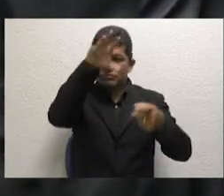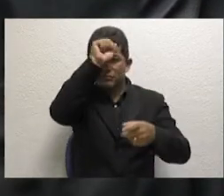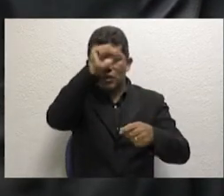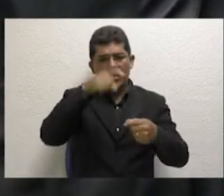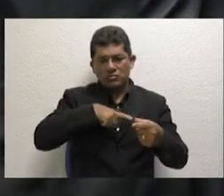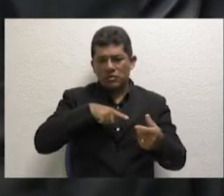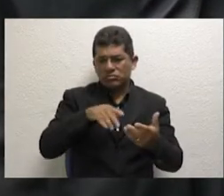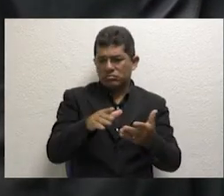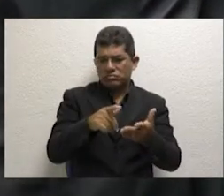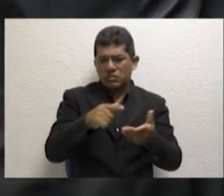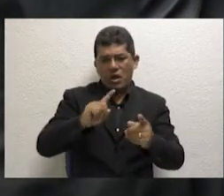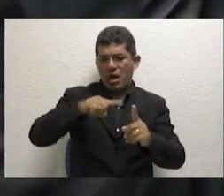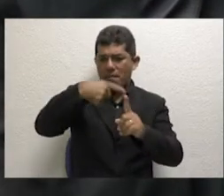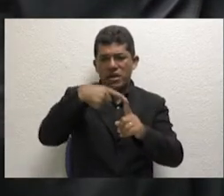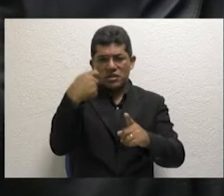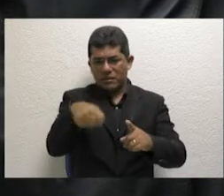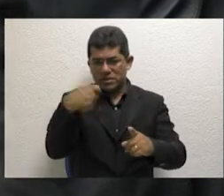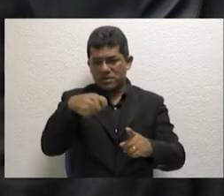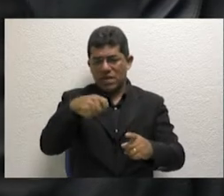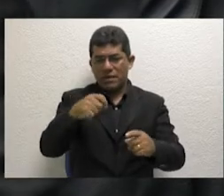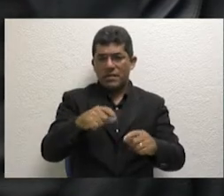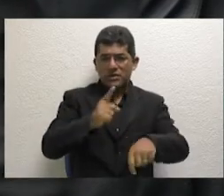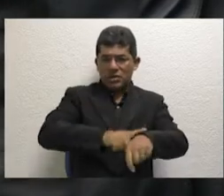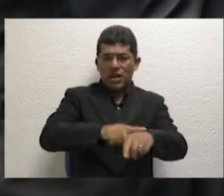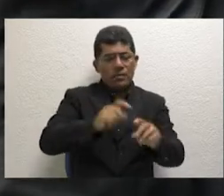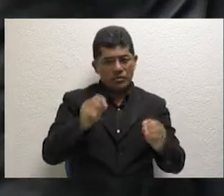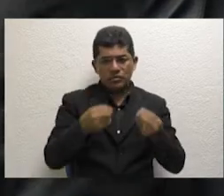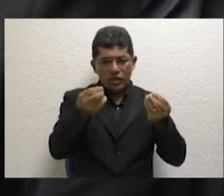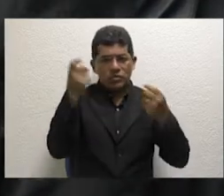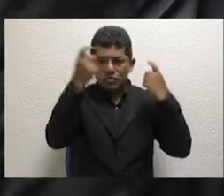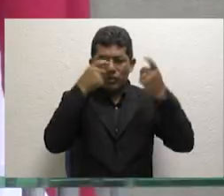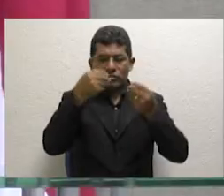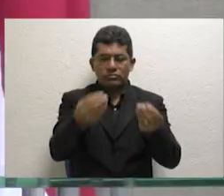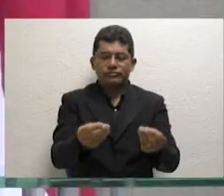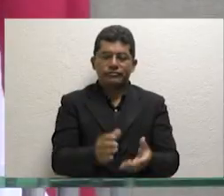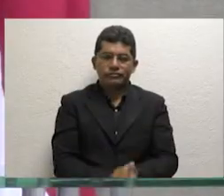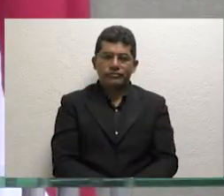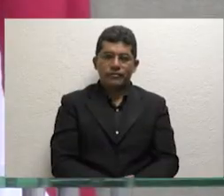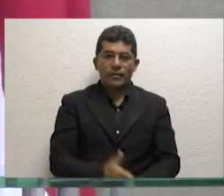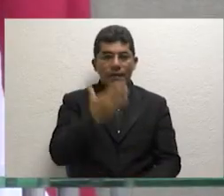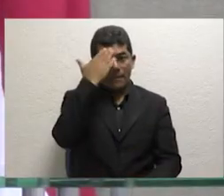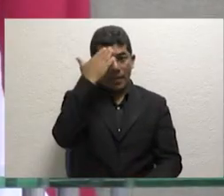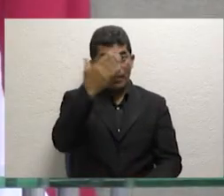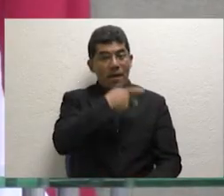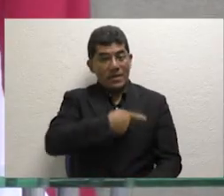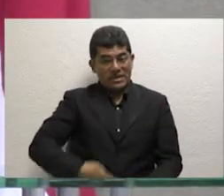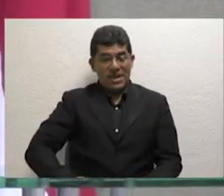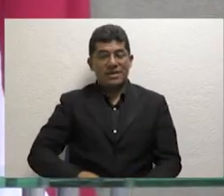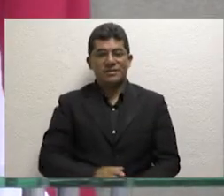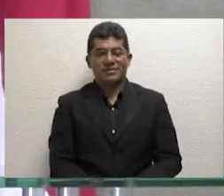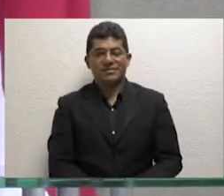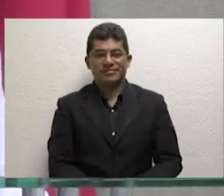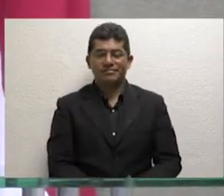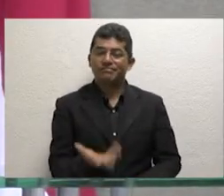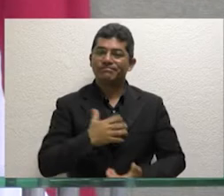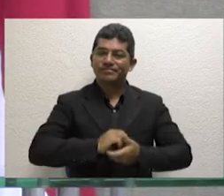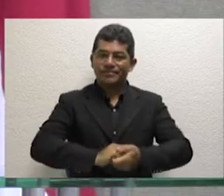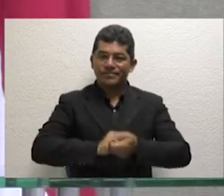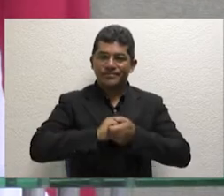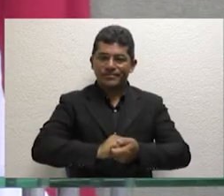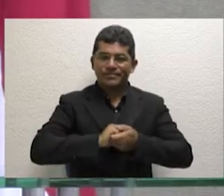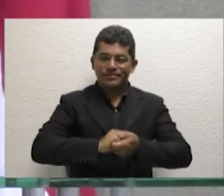o tempo a mais que for necessário muito obrigado muito obrigado presidente eu queria saudar